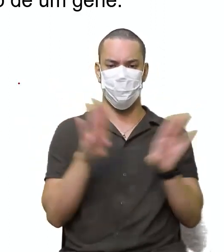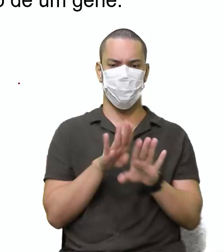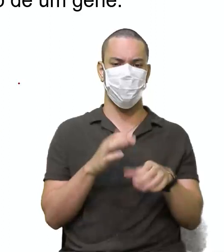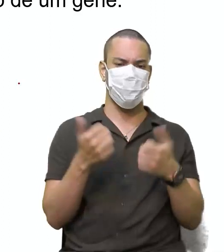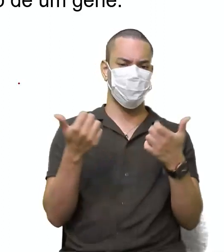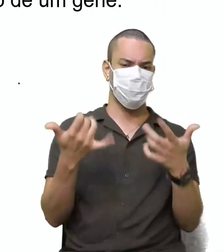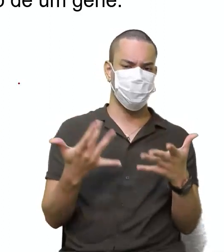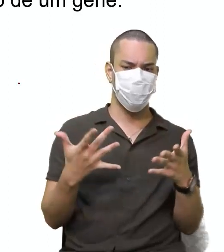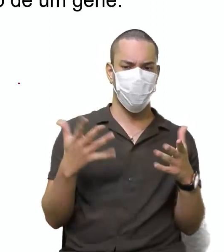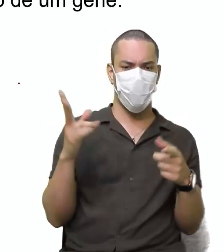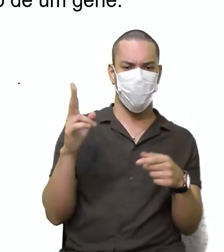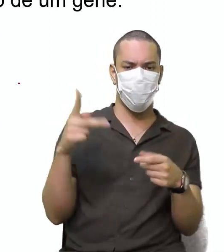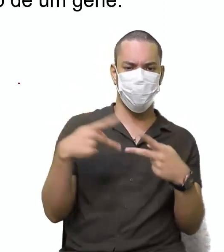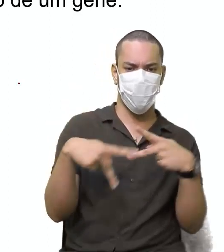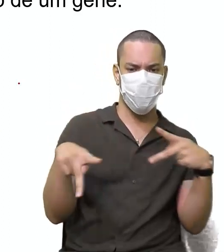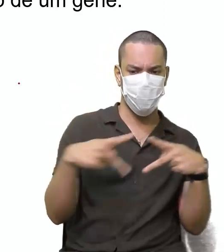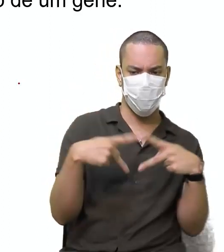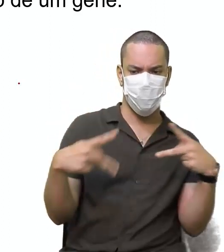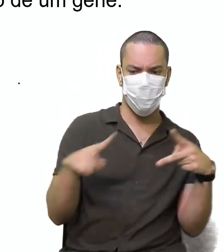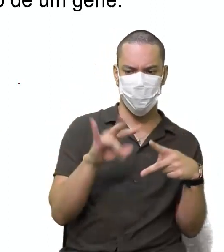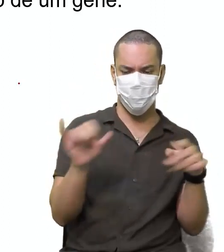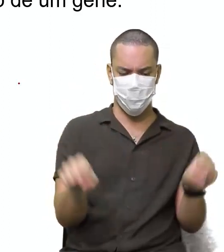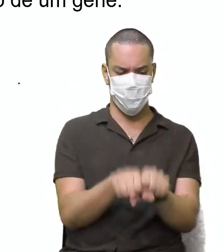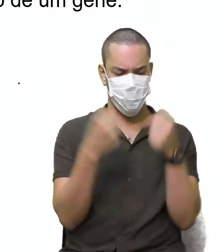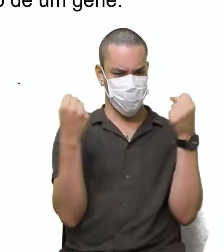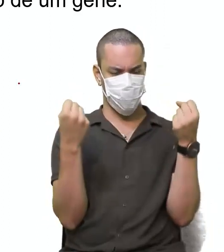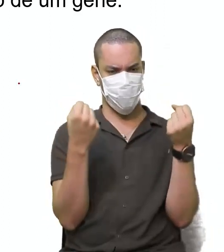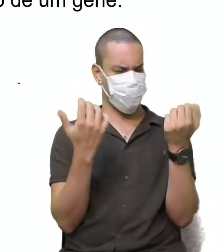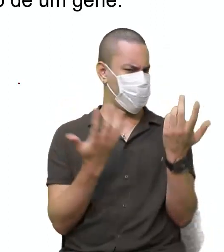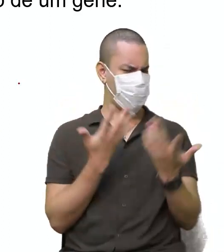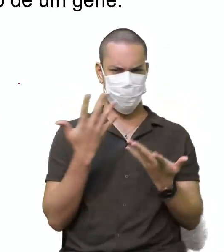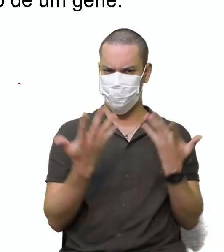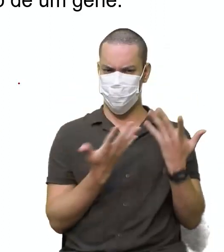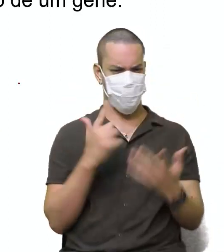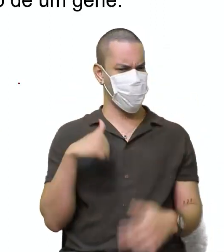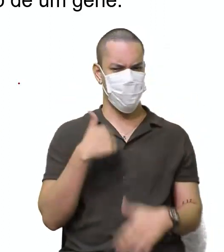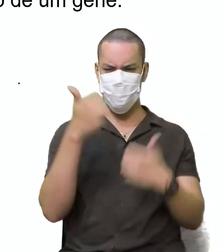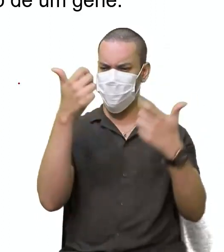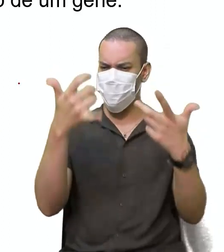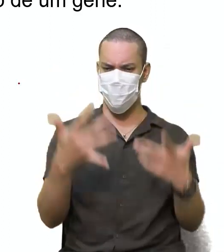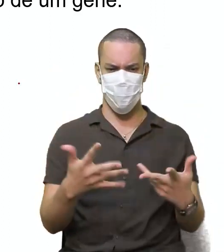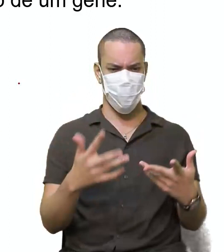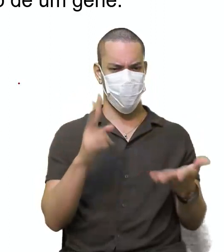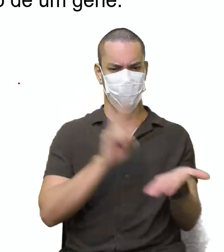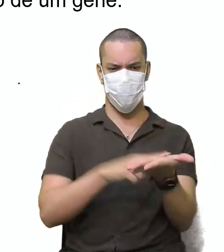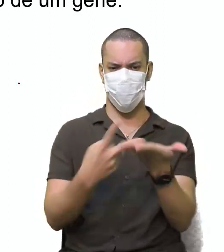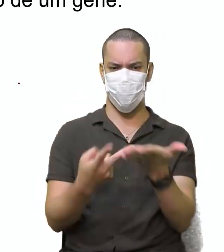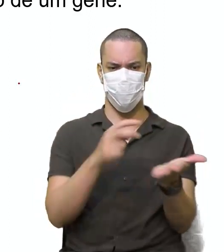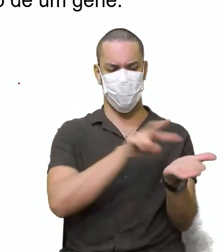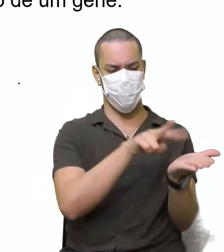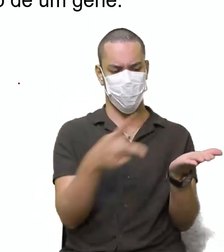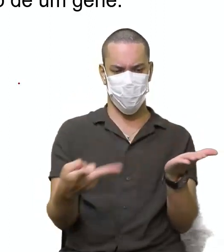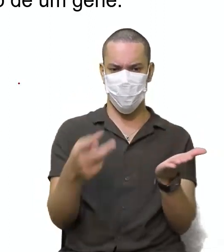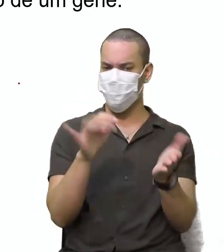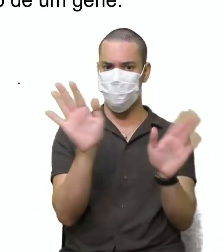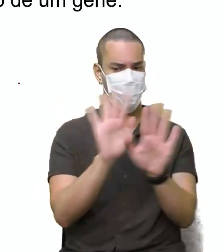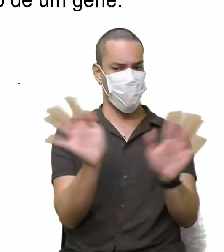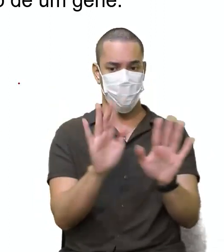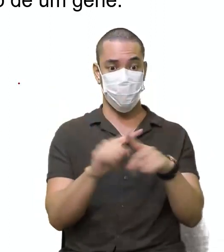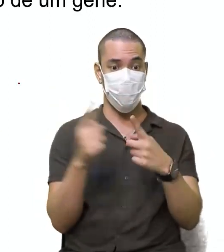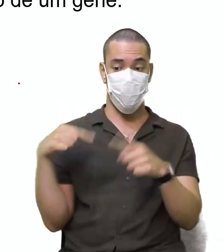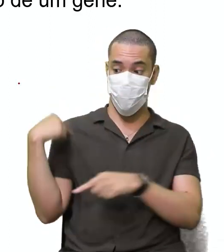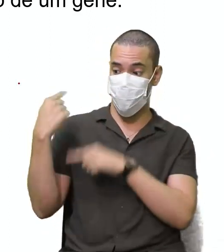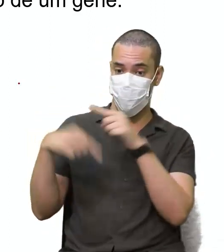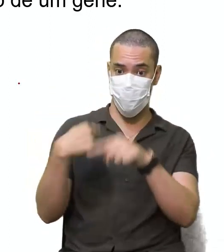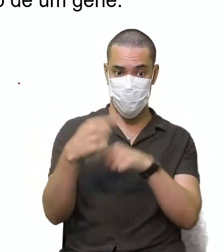de proteínas, né? Ou vai destruir a proteína. A gente não está falando aqui de transcrição, tradução, né? A gente está falando de